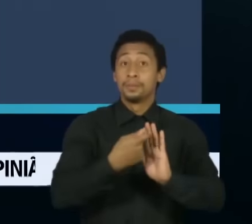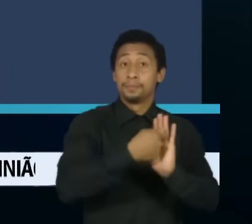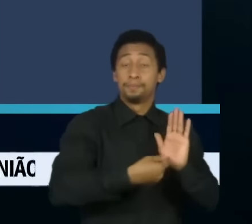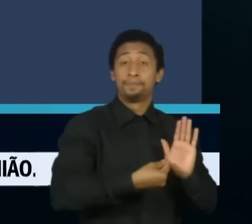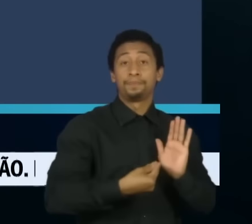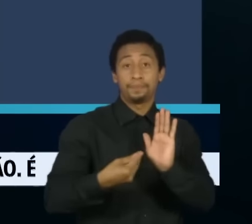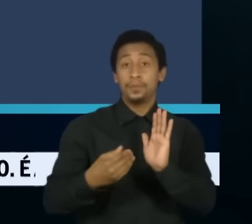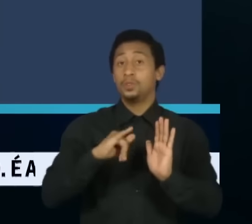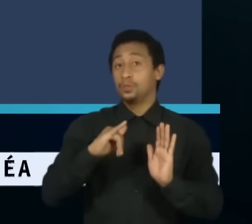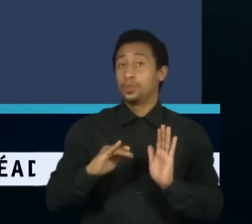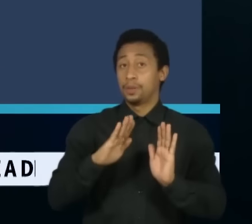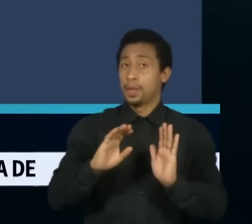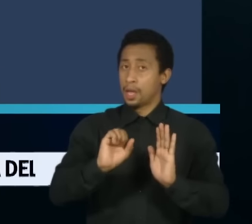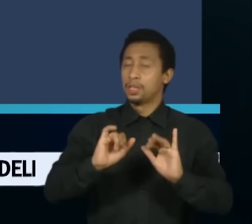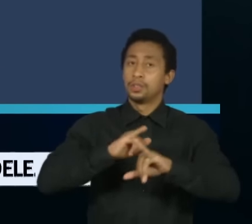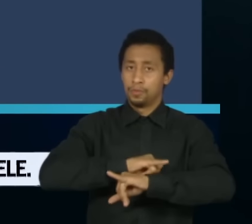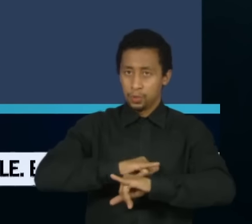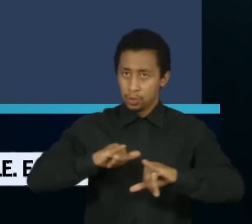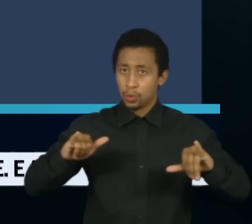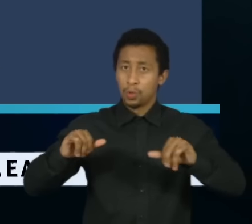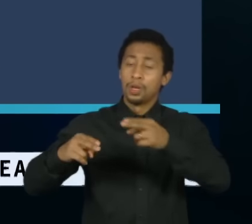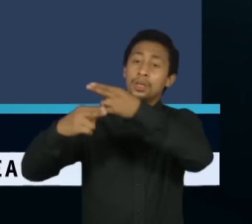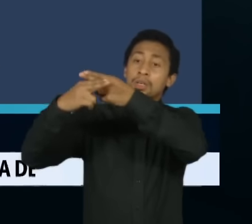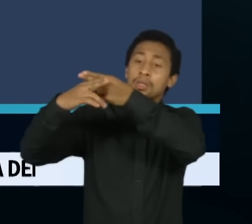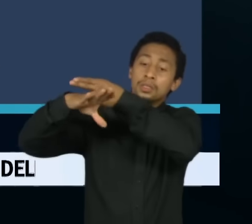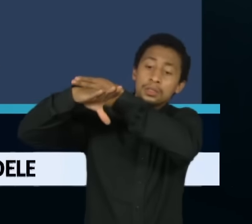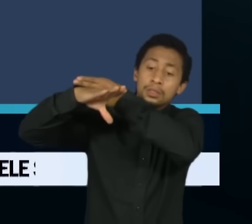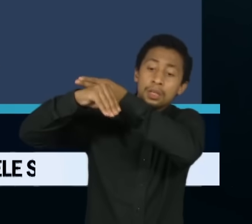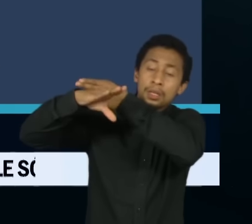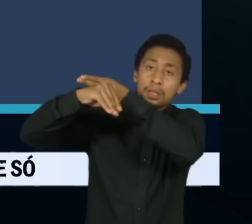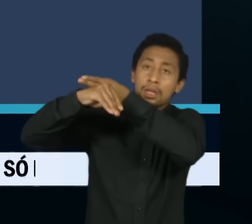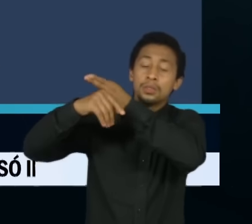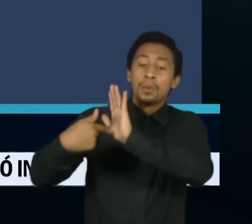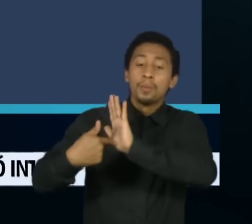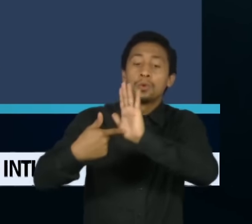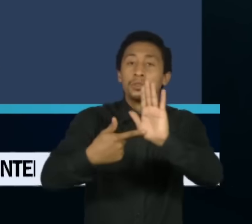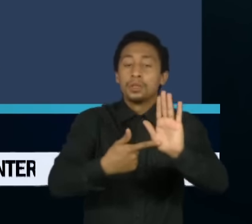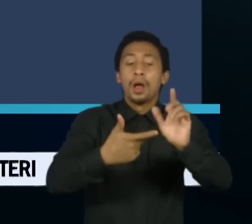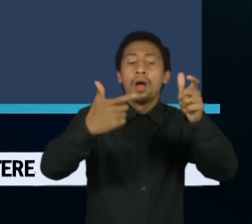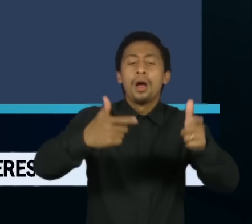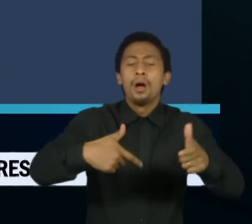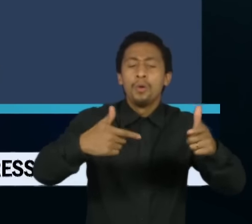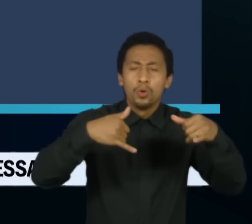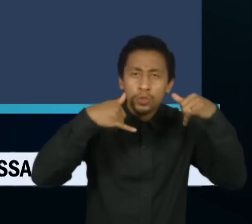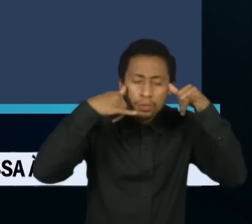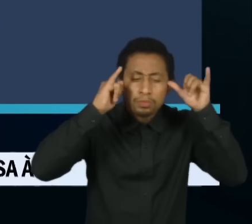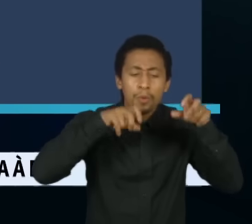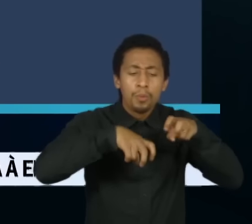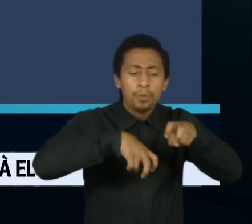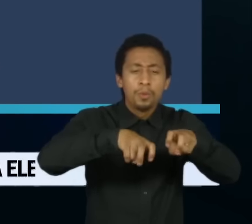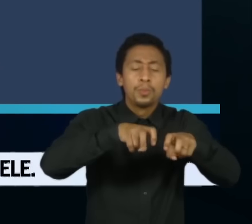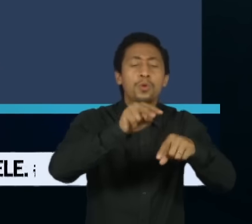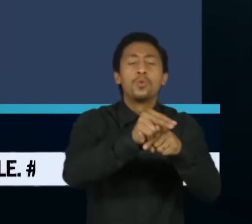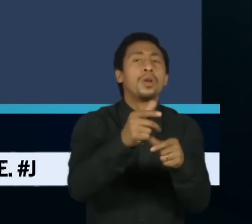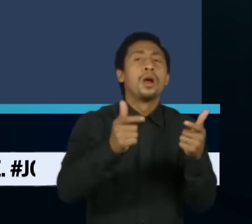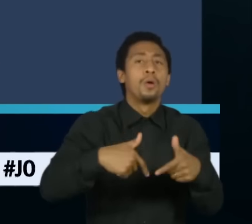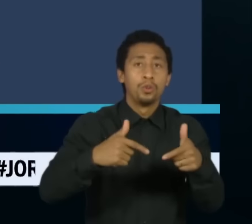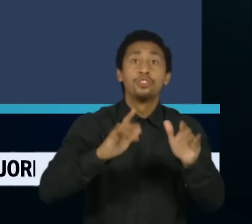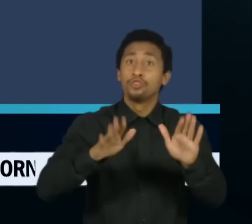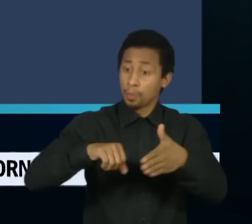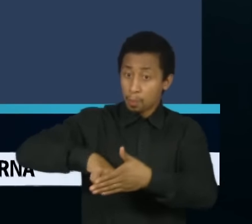JBS disse usar sistema de imagens de satélite para monitorar fornecedores e que já bloqueou mais de 14 mil por desrespeito aos